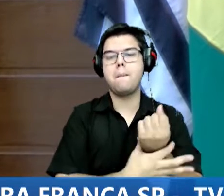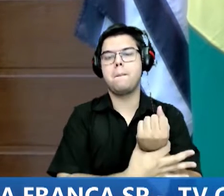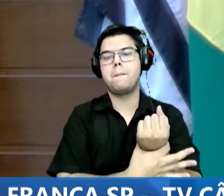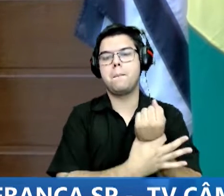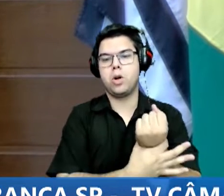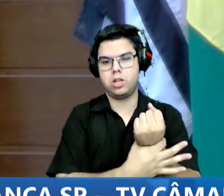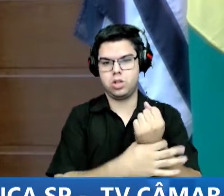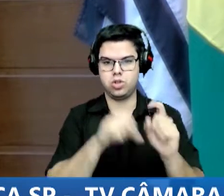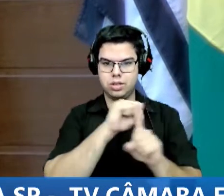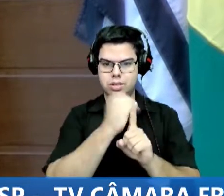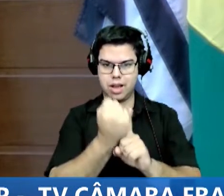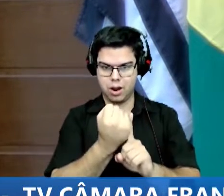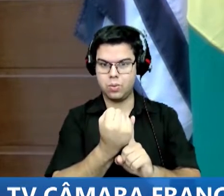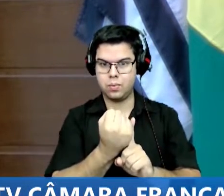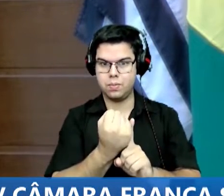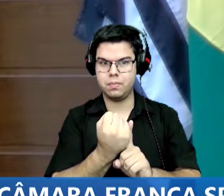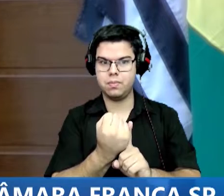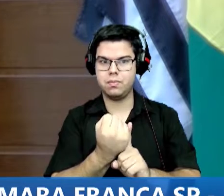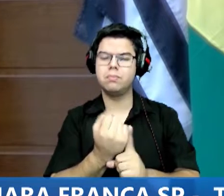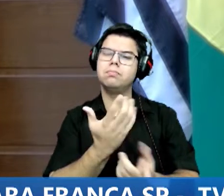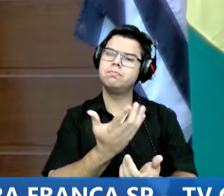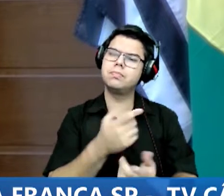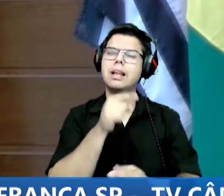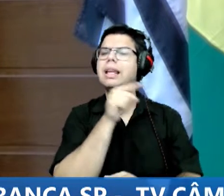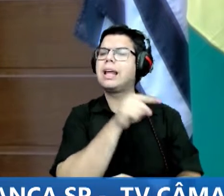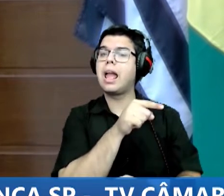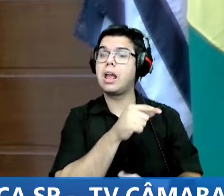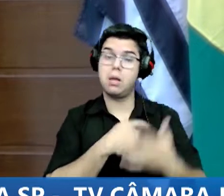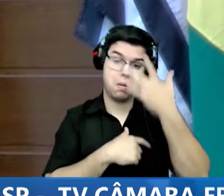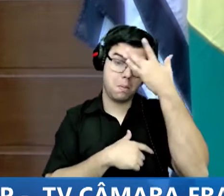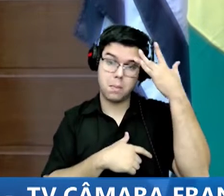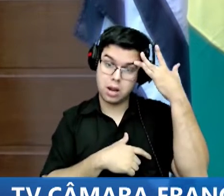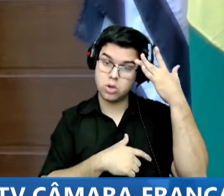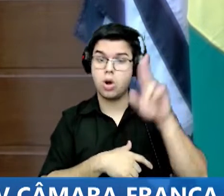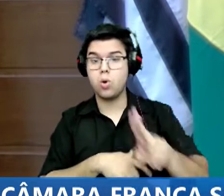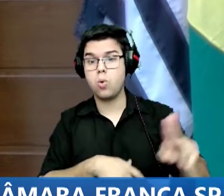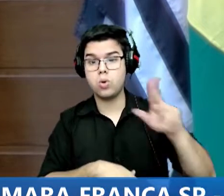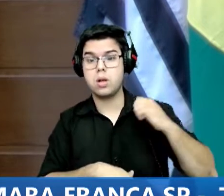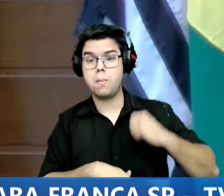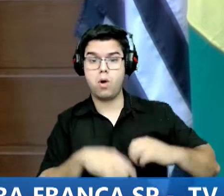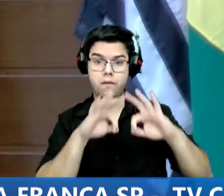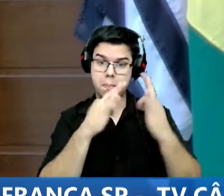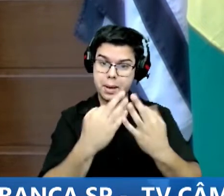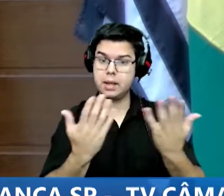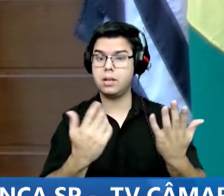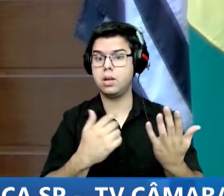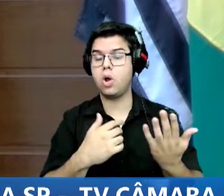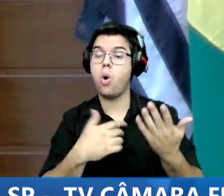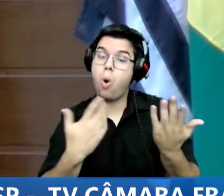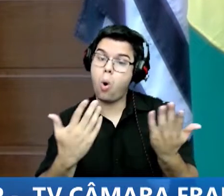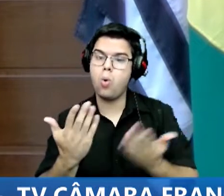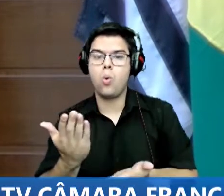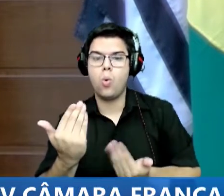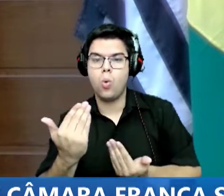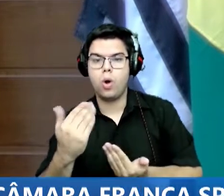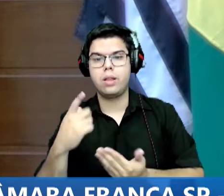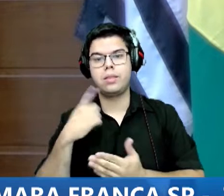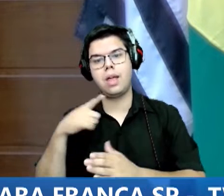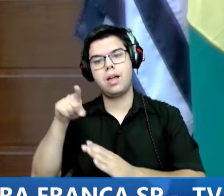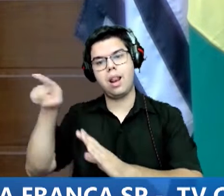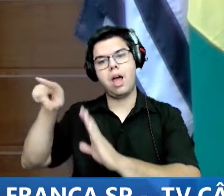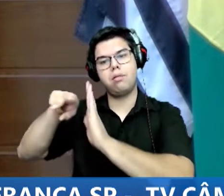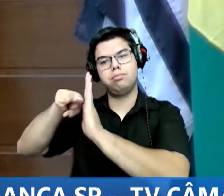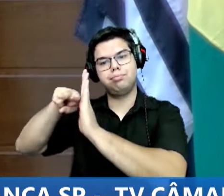rede, público beneficiário do Bolsa Família, dos adolescentes que estão em acolhimento, né, que os pais